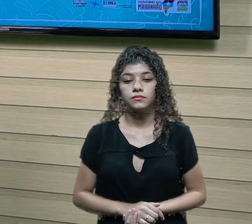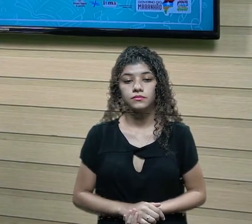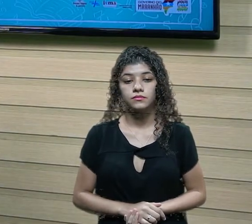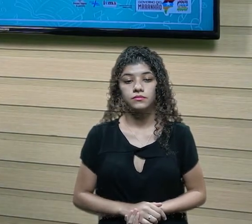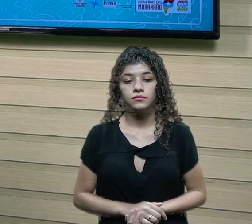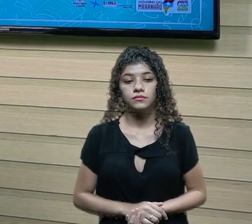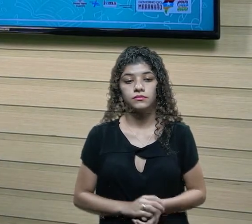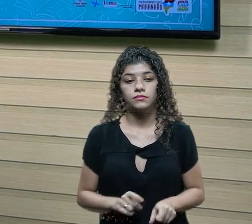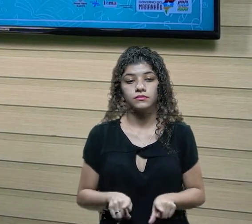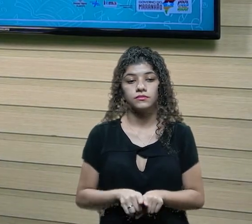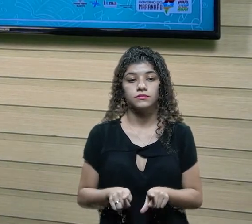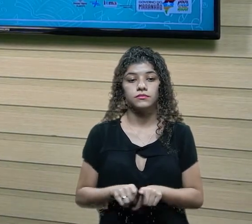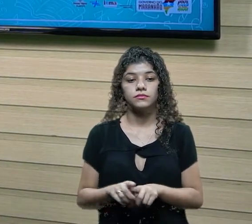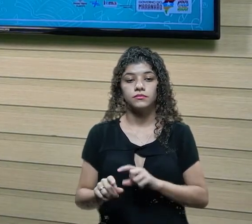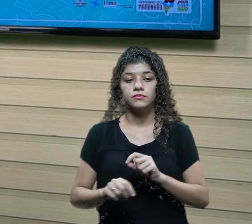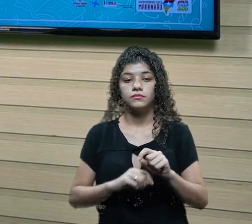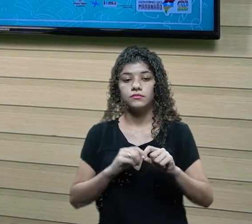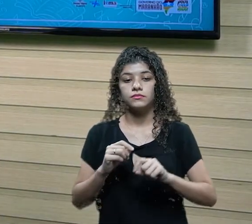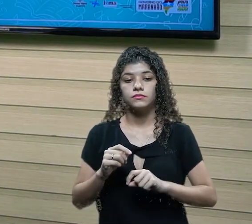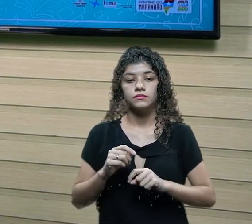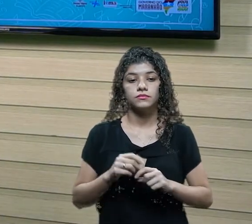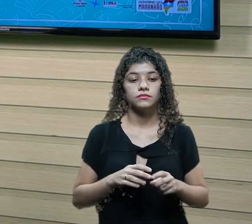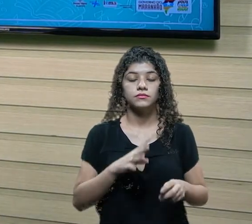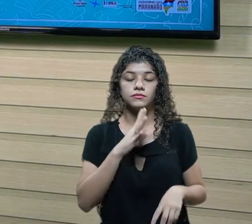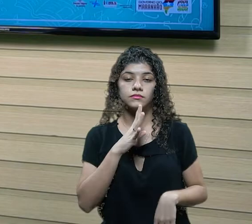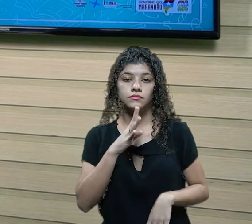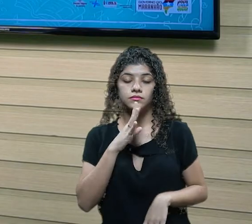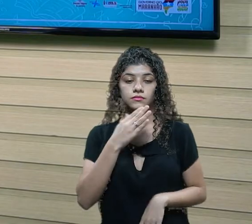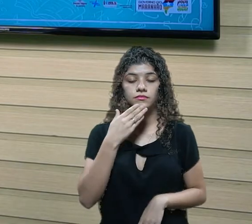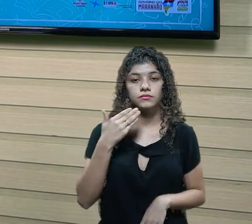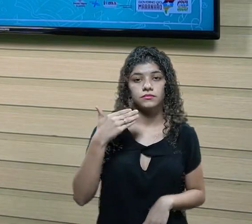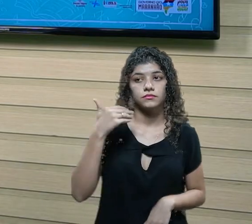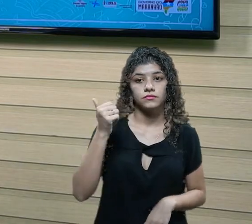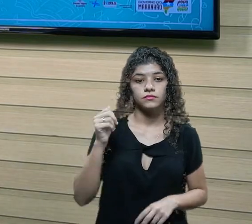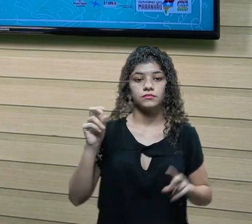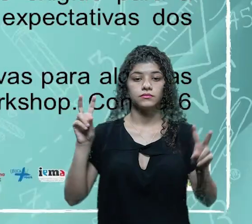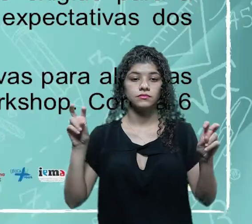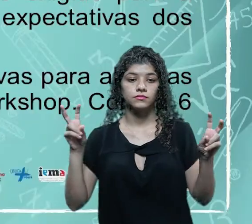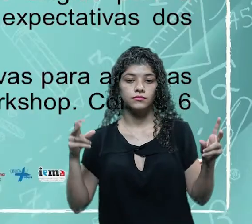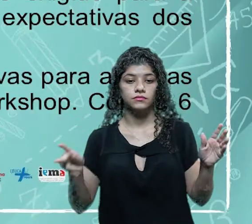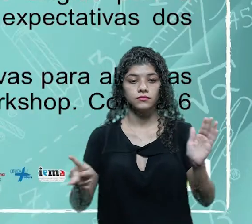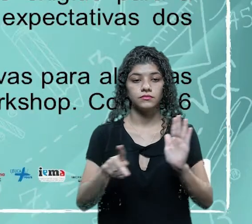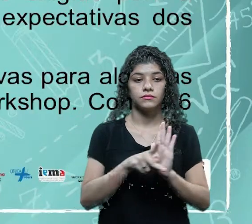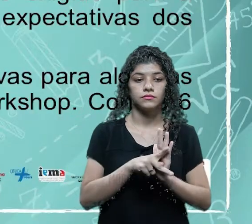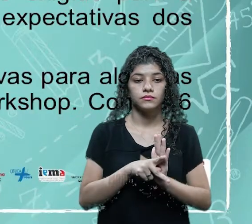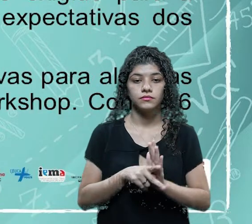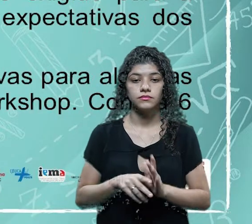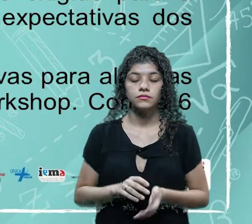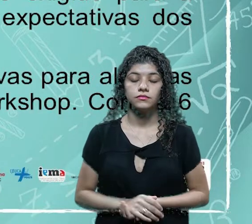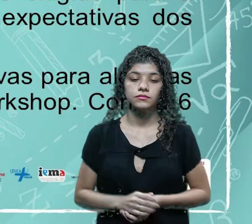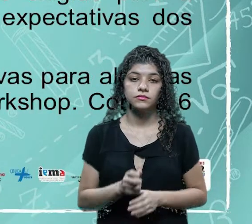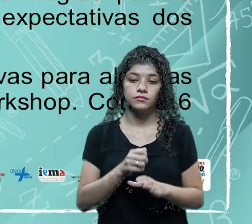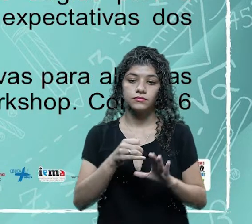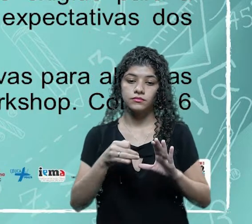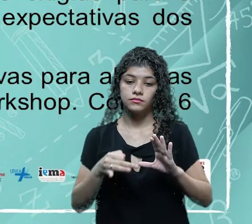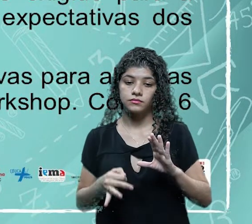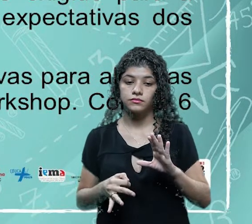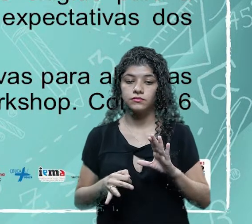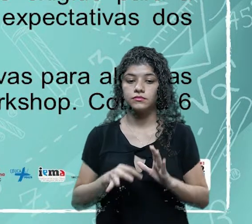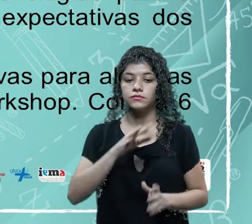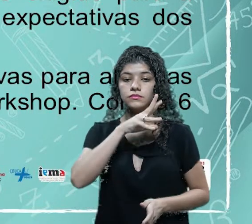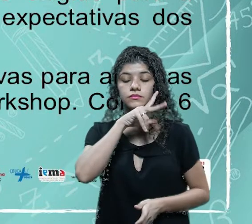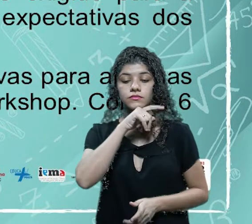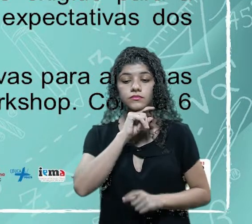forma de se atualizar mesmo em algum assunto específico e as desvantagens né se